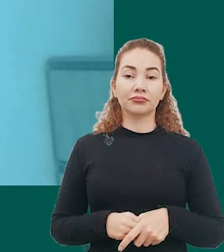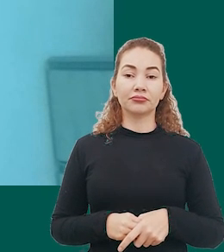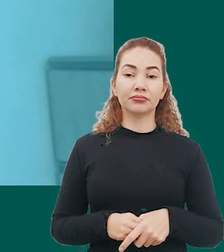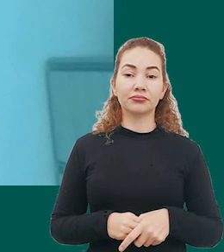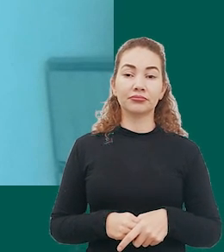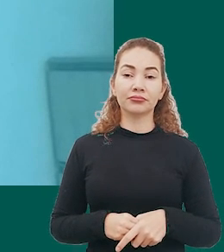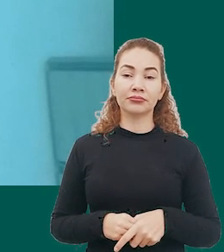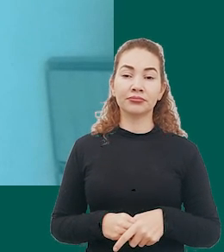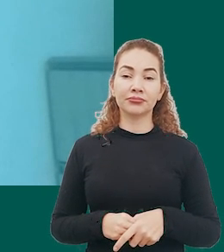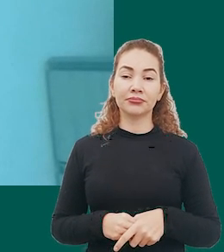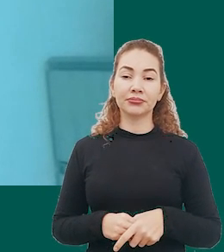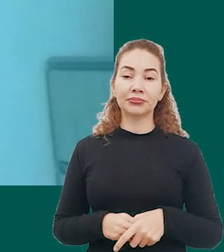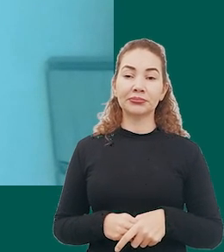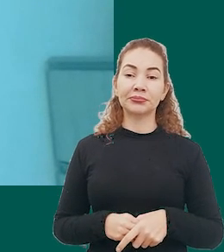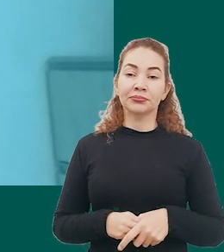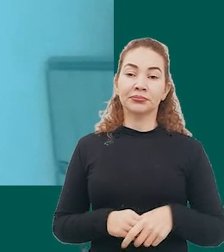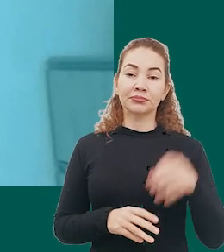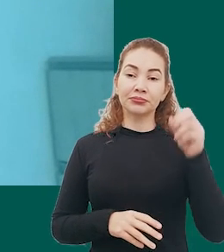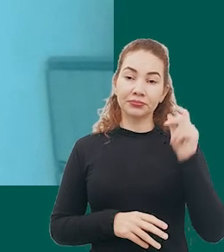Ok.